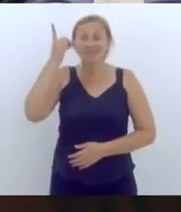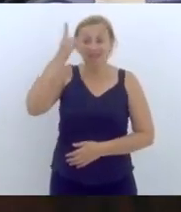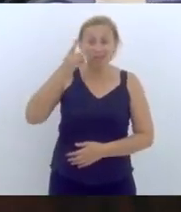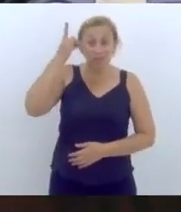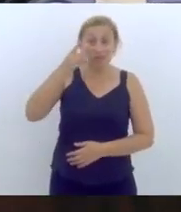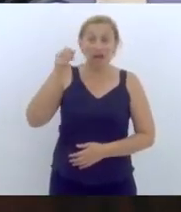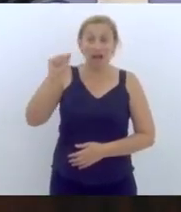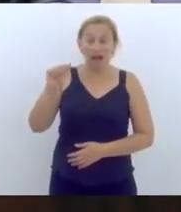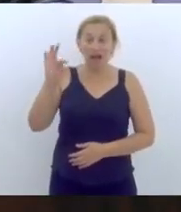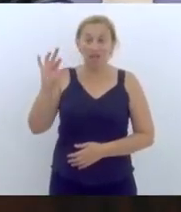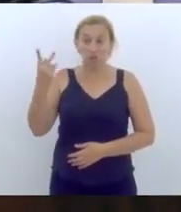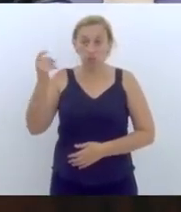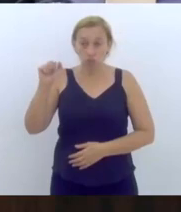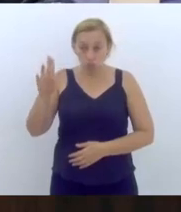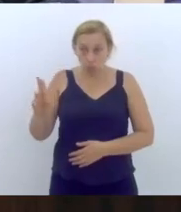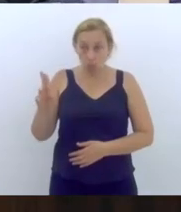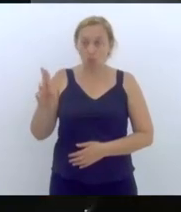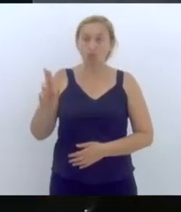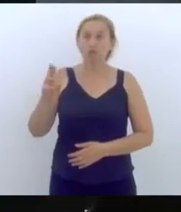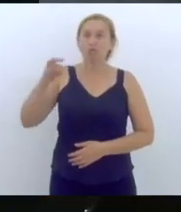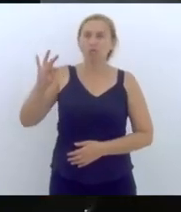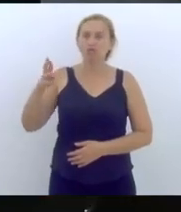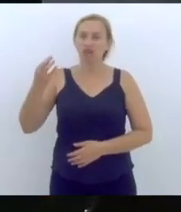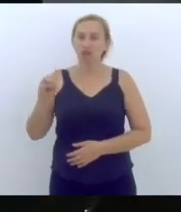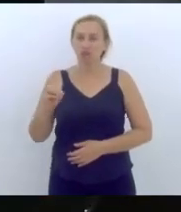deputado Arthur Monteiro,